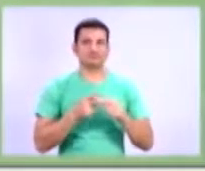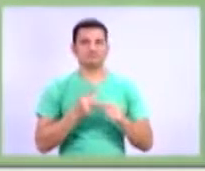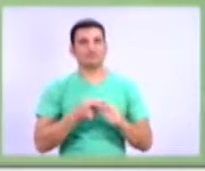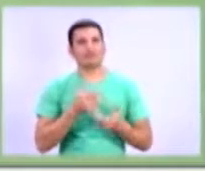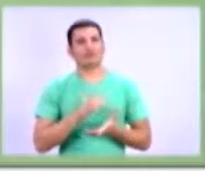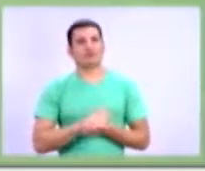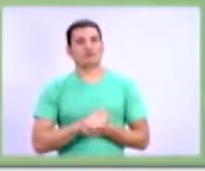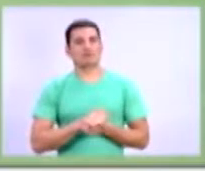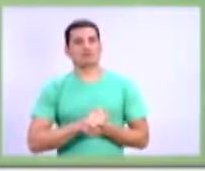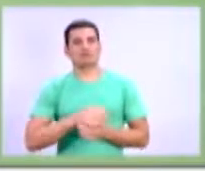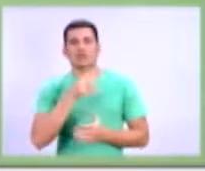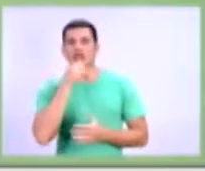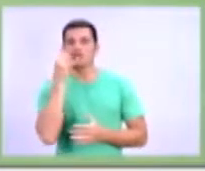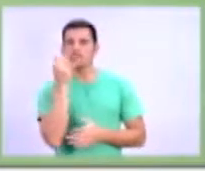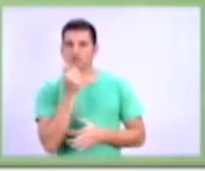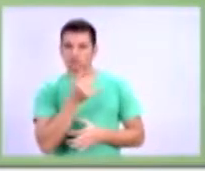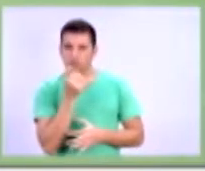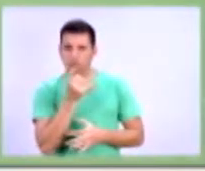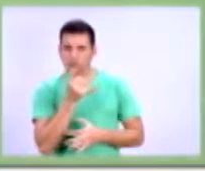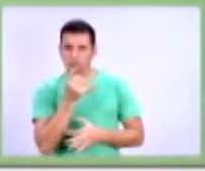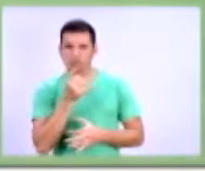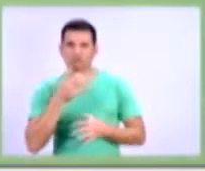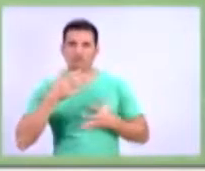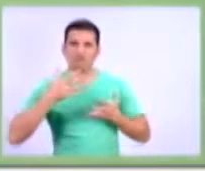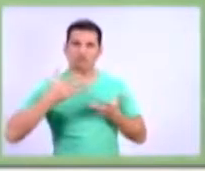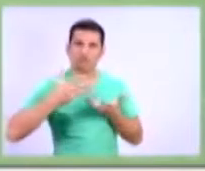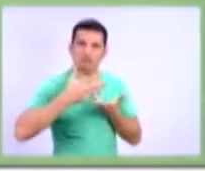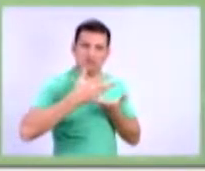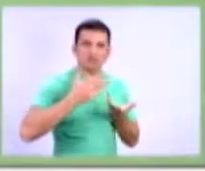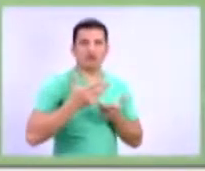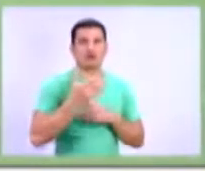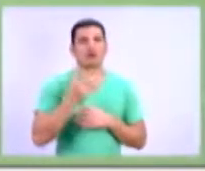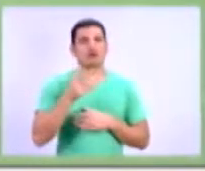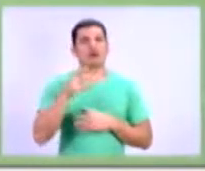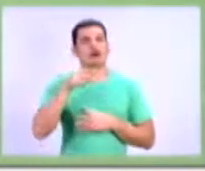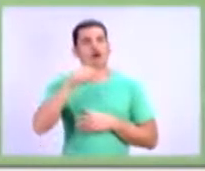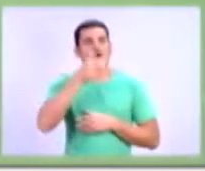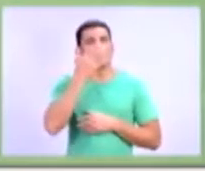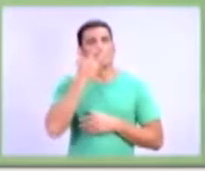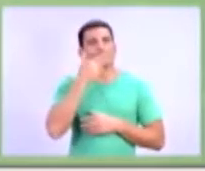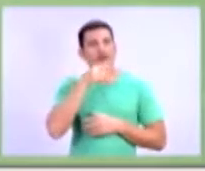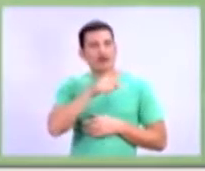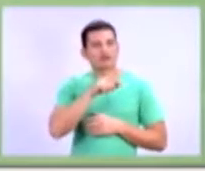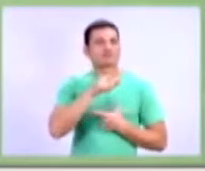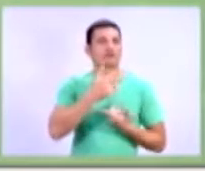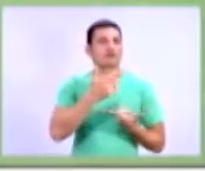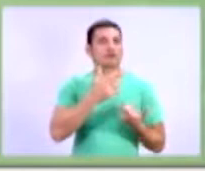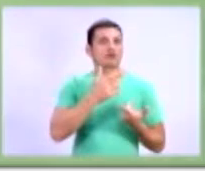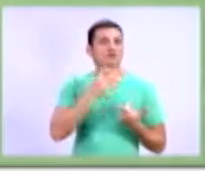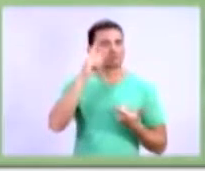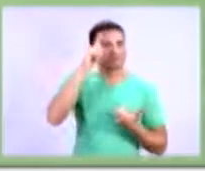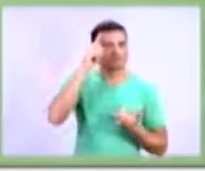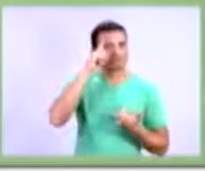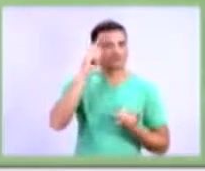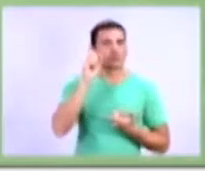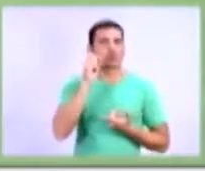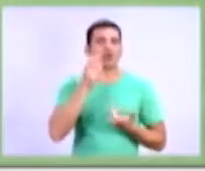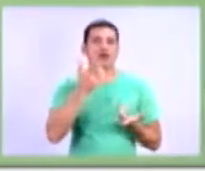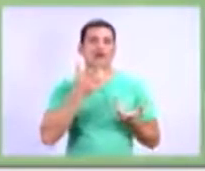dominante, aquilo que a professora citou anteriormente, né, da criança ser formada cotidianamente com o